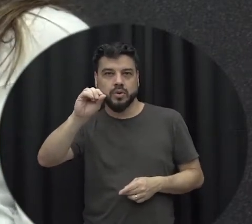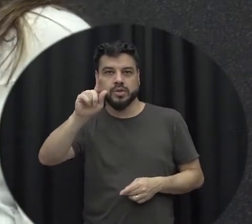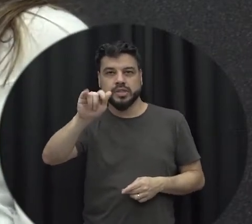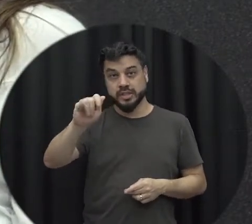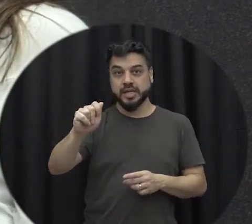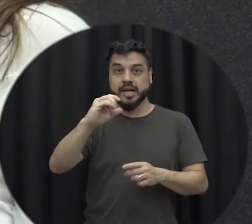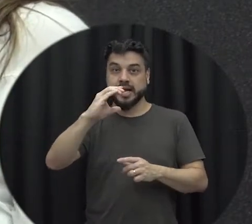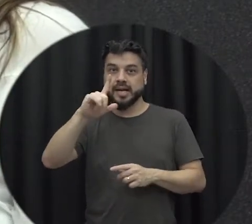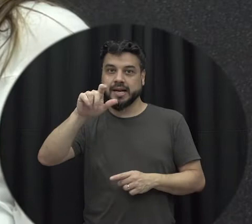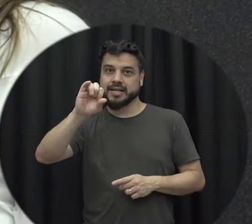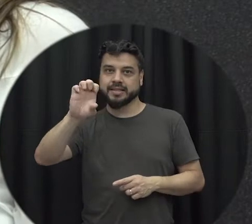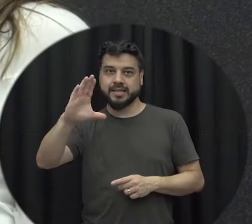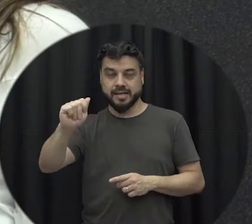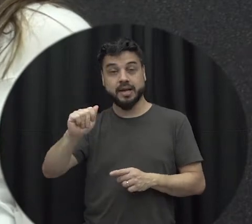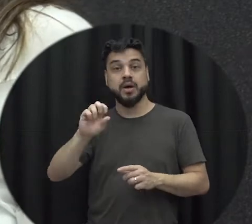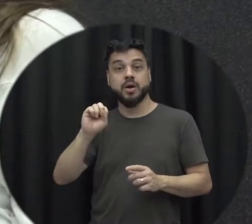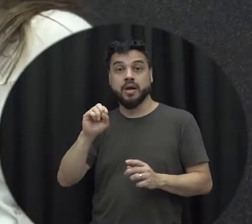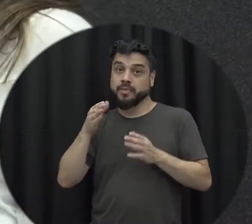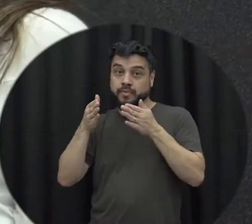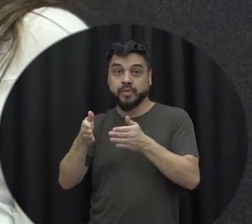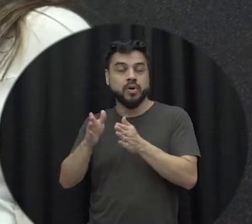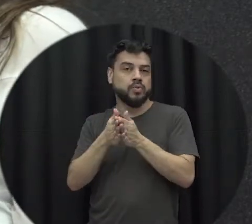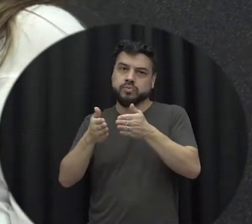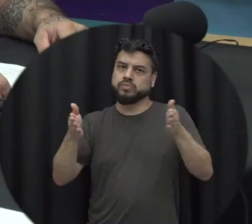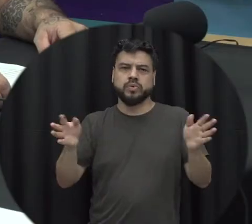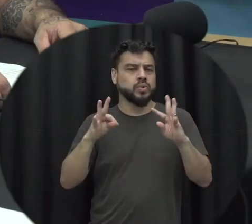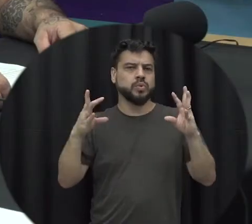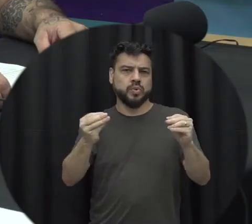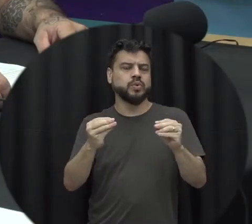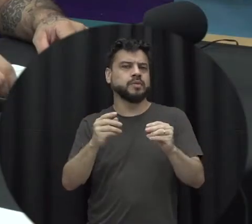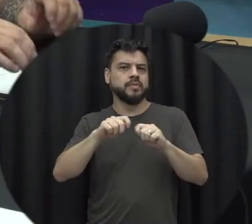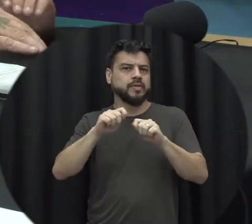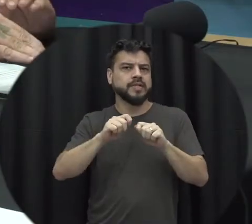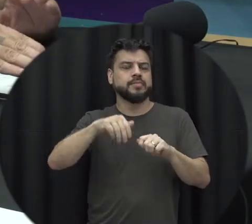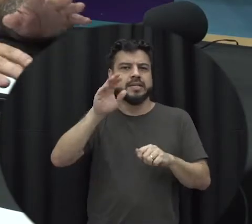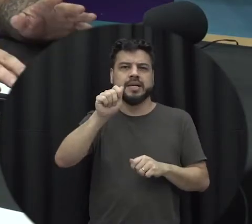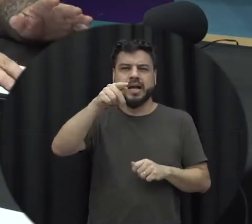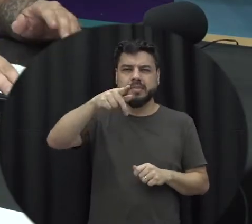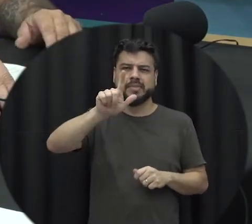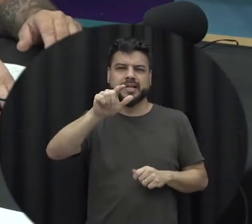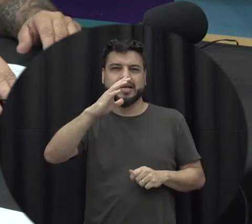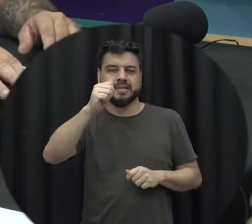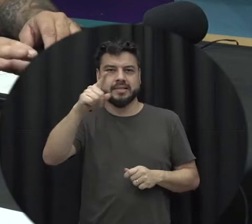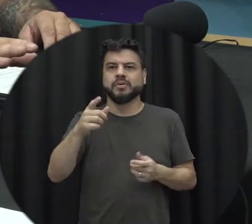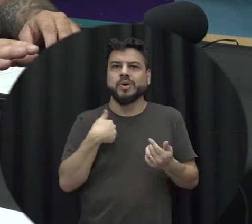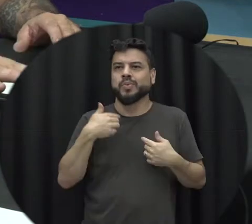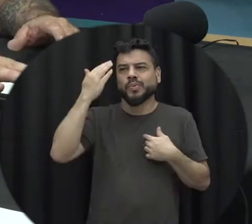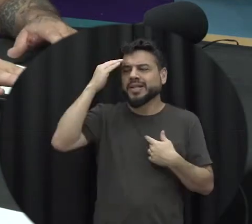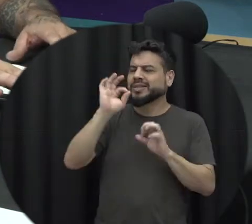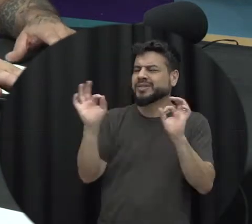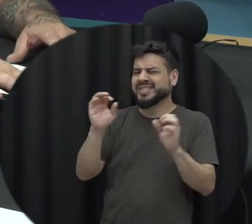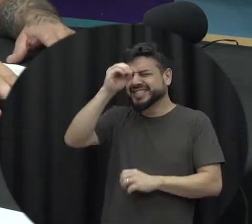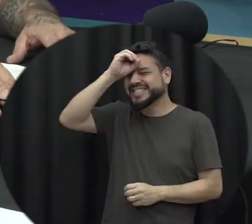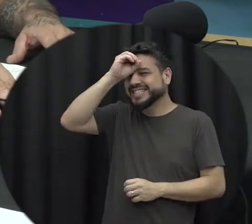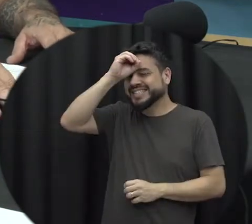aí de aplicação desses micro-organismos na biotec. Professora, eu não entendo nada de fungos, Vamos então lá. vou